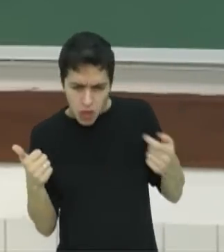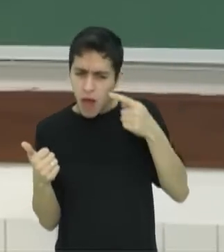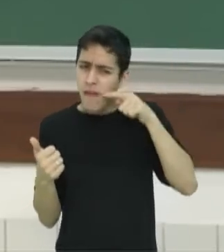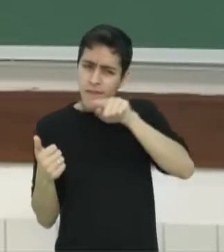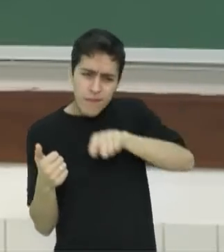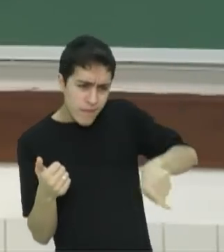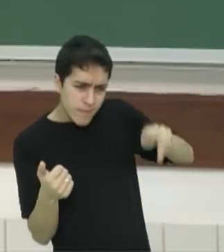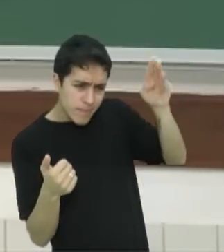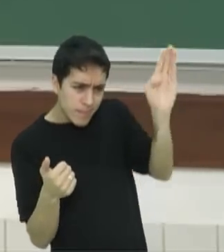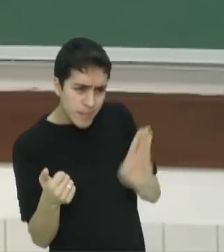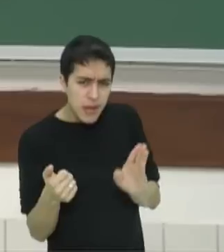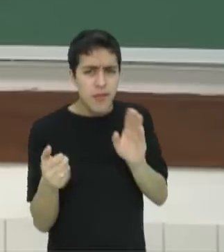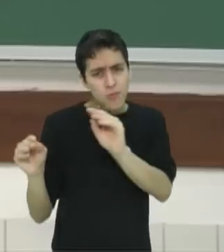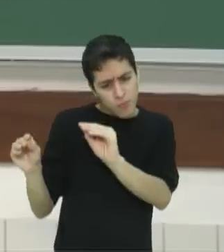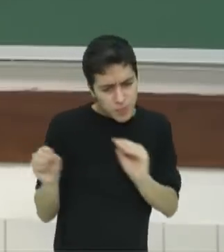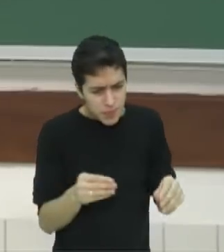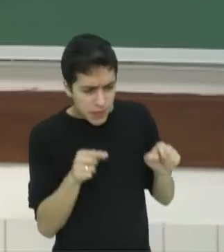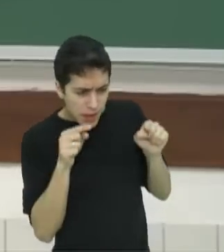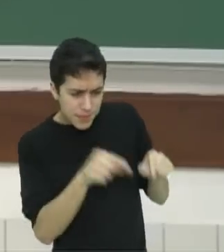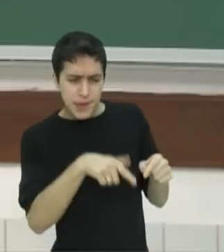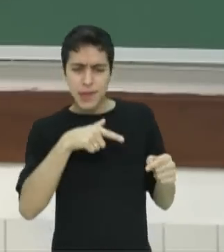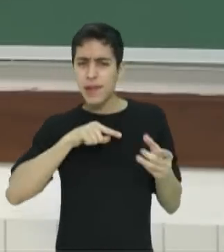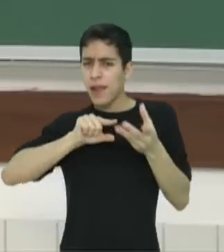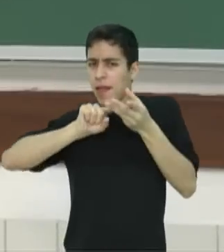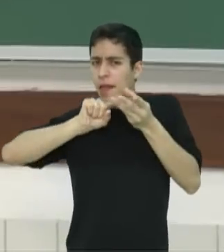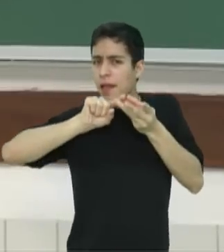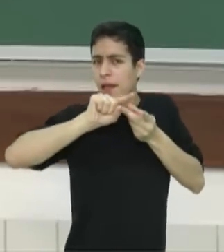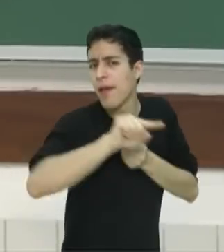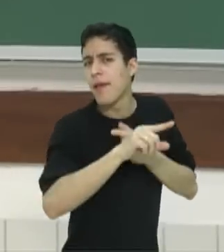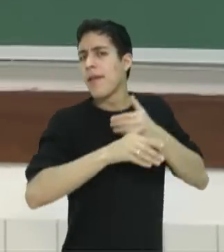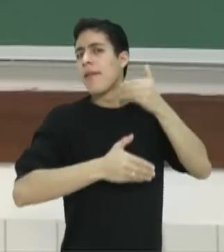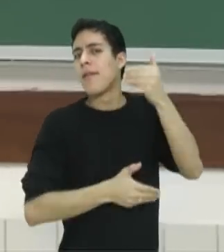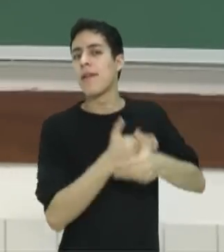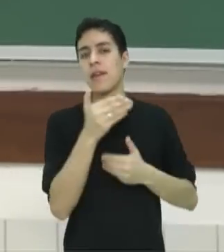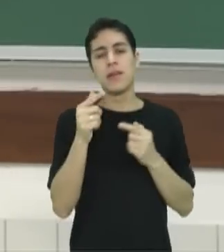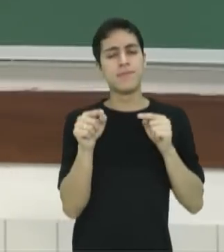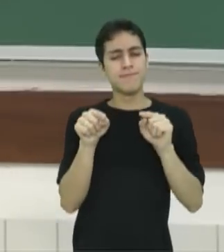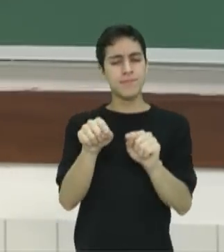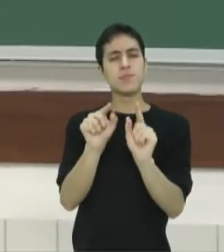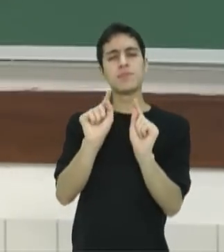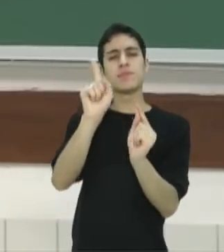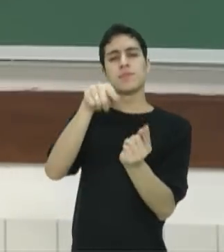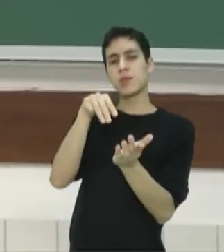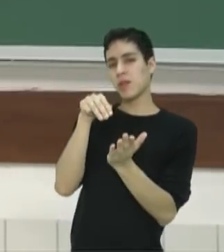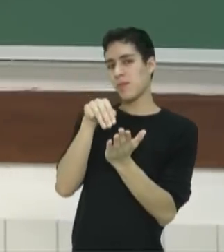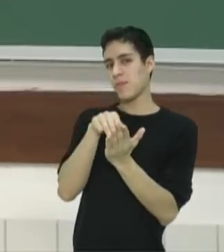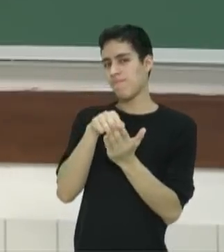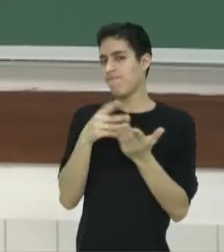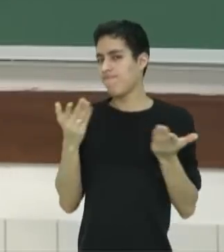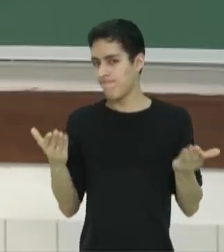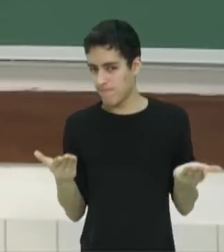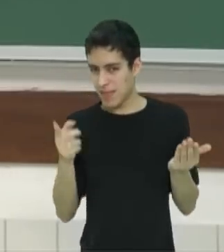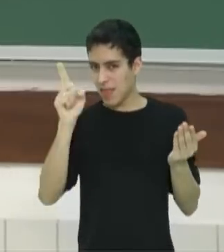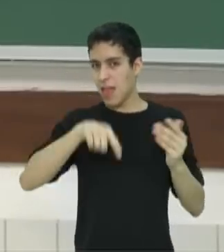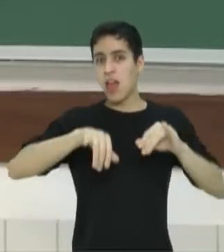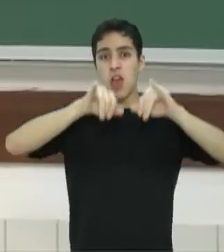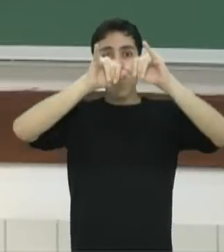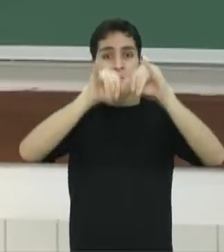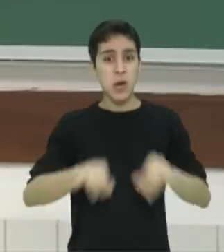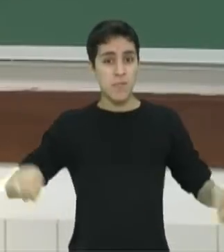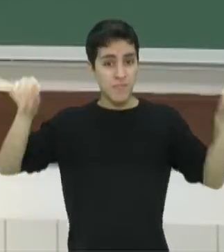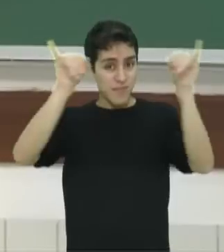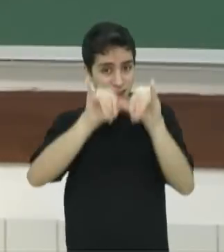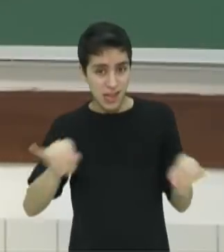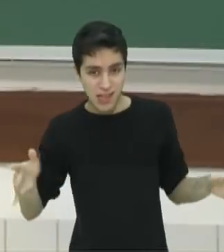país. E aí você tem, então, um outro motivo nesse contexto, né, essa propaganda. E,